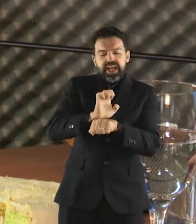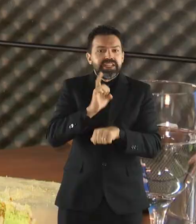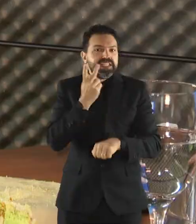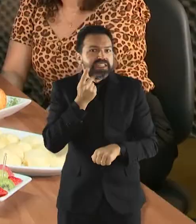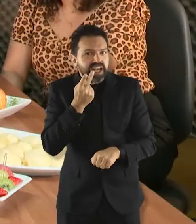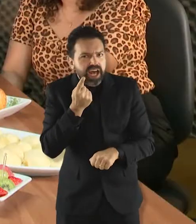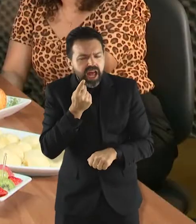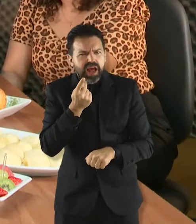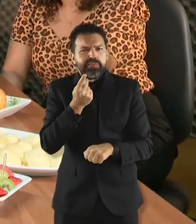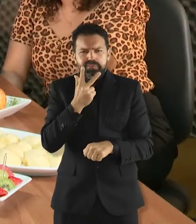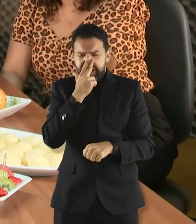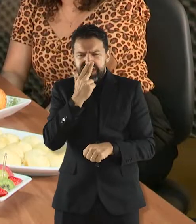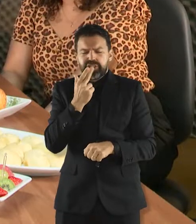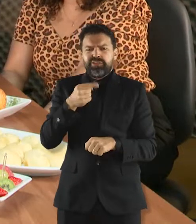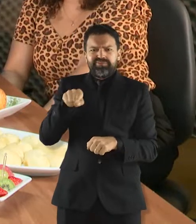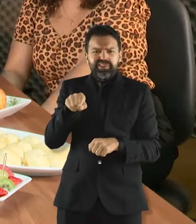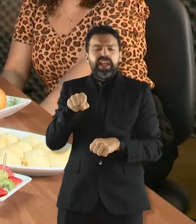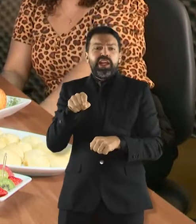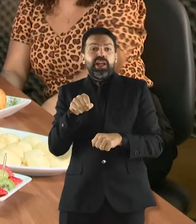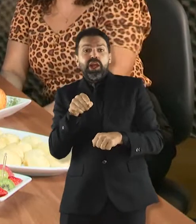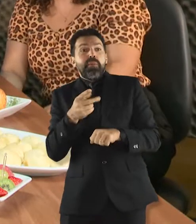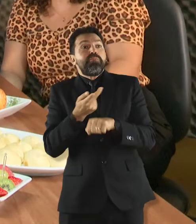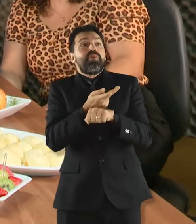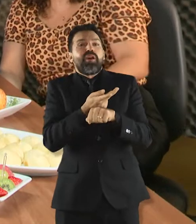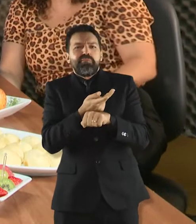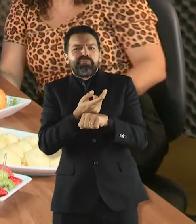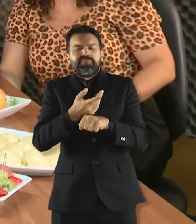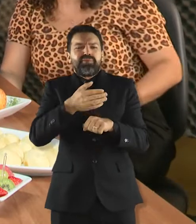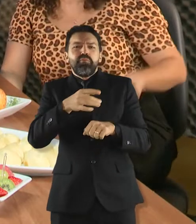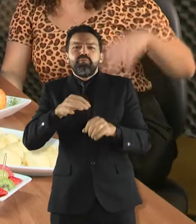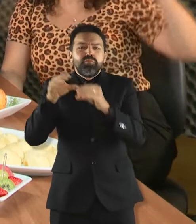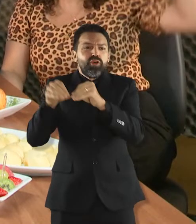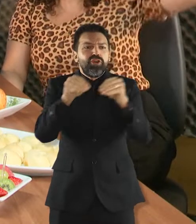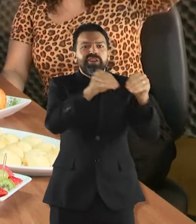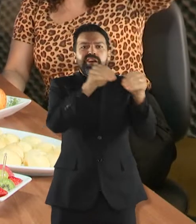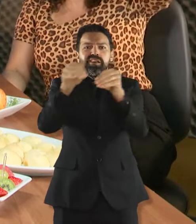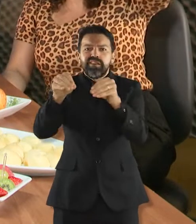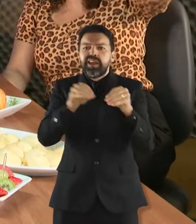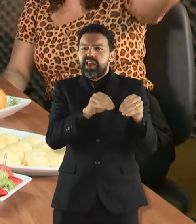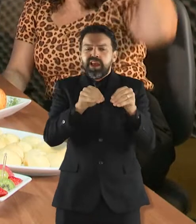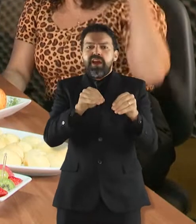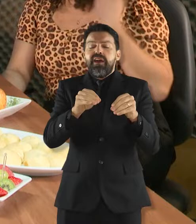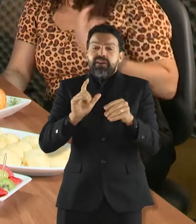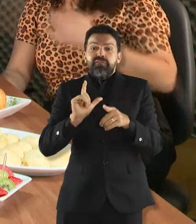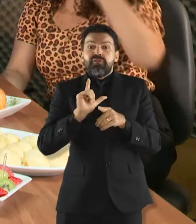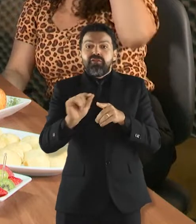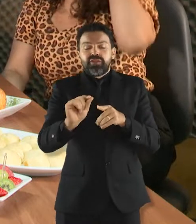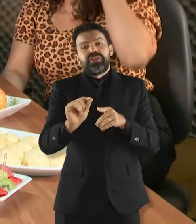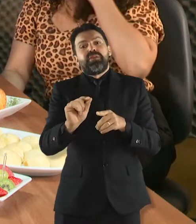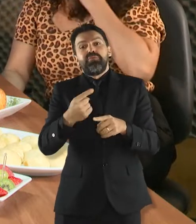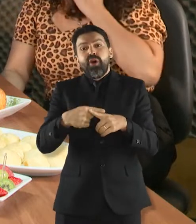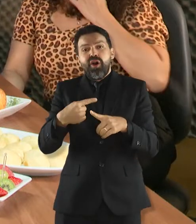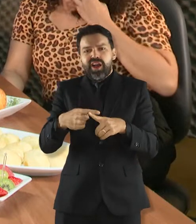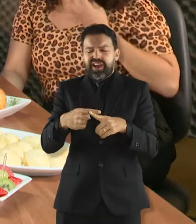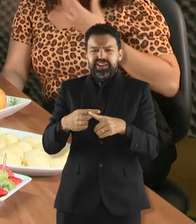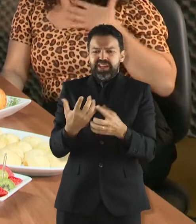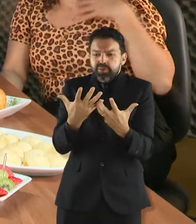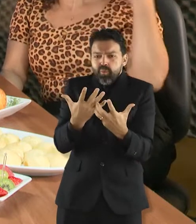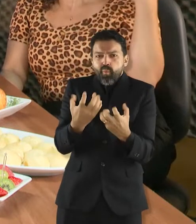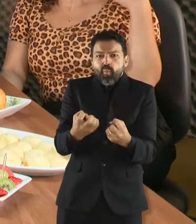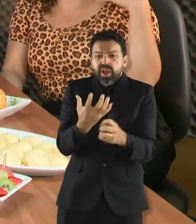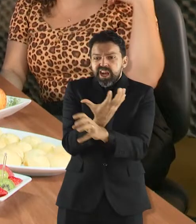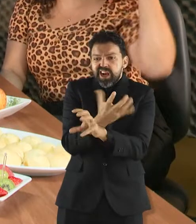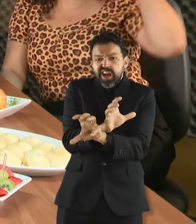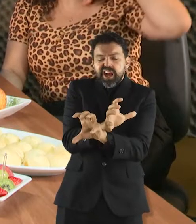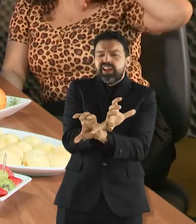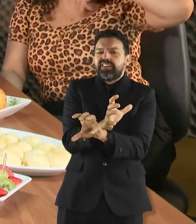cearense, ele tá sempre procurando água, né? Gente que foge do Nordeste para buscar melhores condições, gente que foge fugindo. Gente que foge da